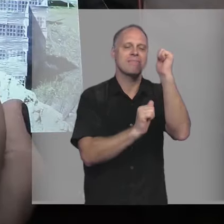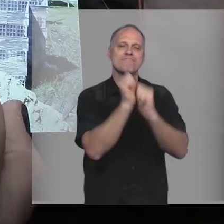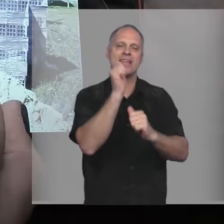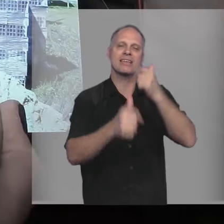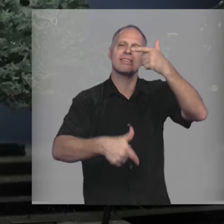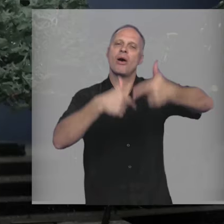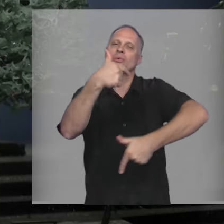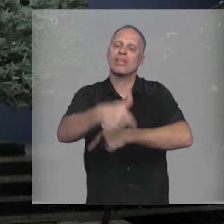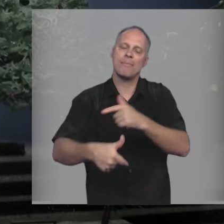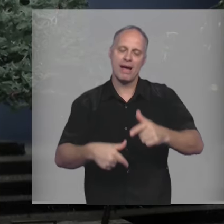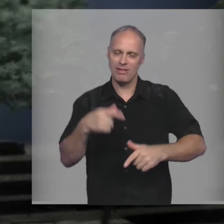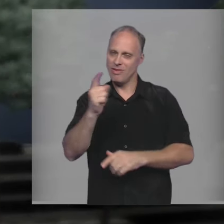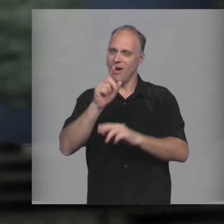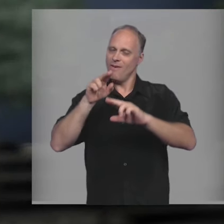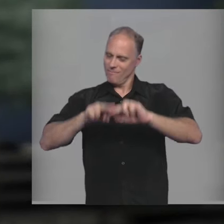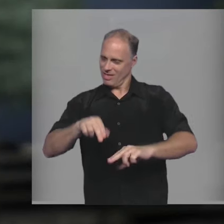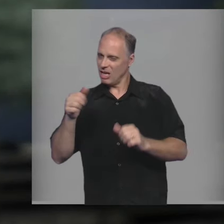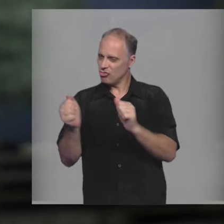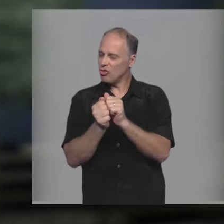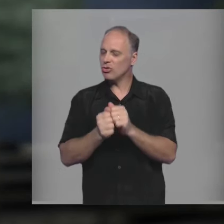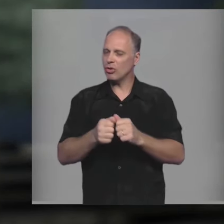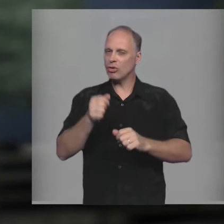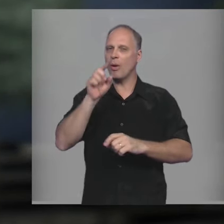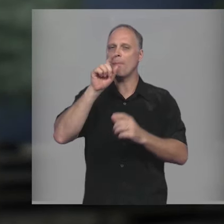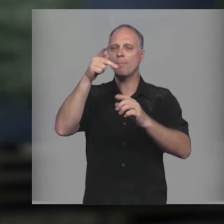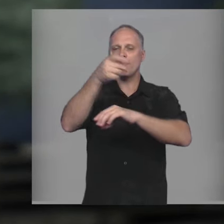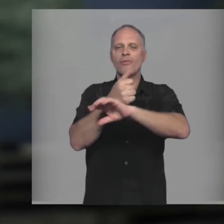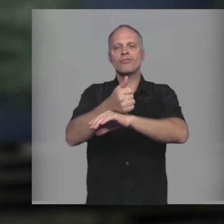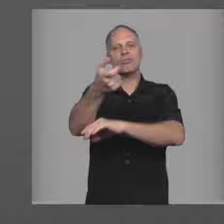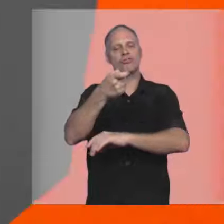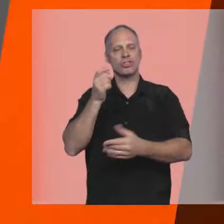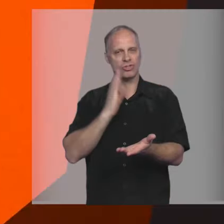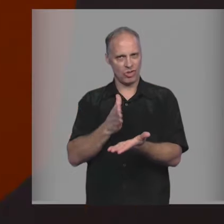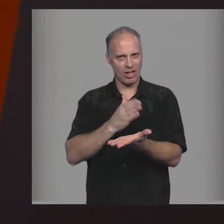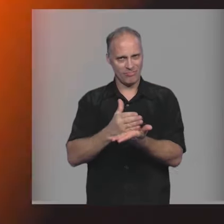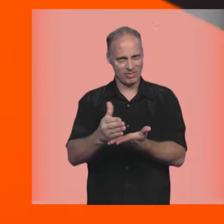de trabalho. Não saia daí, porque o Profissão X já começou.